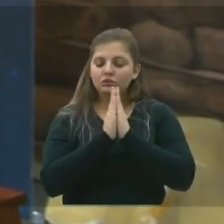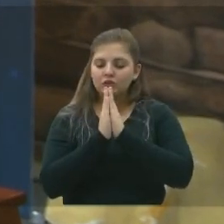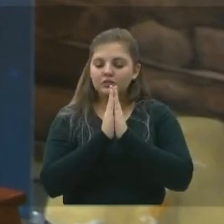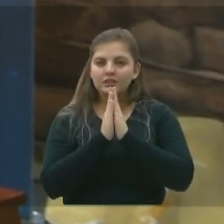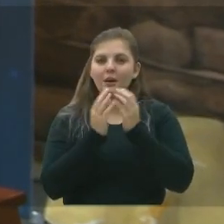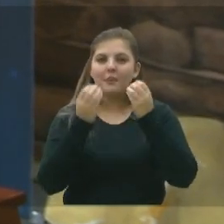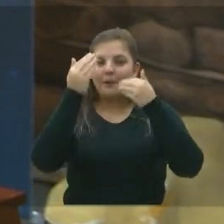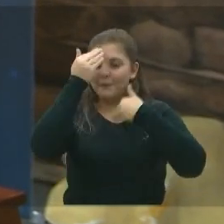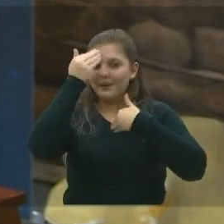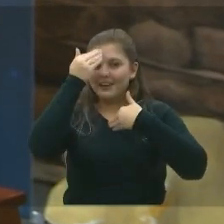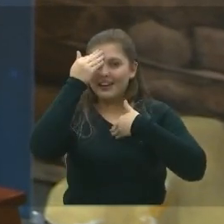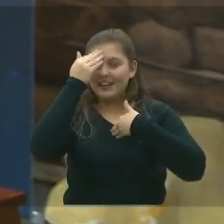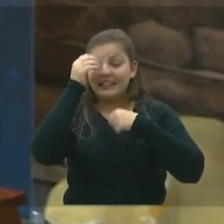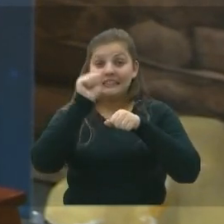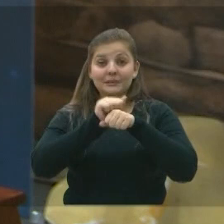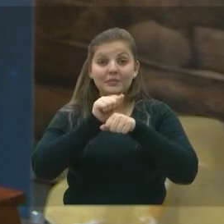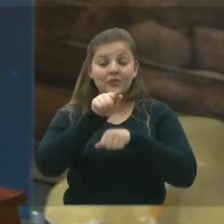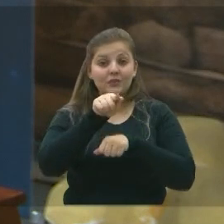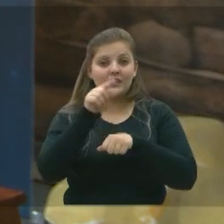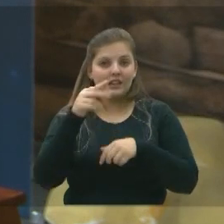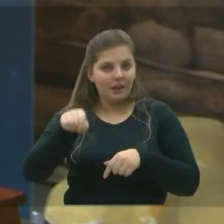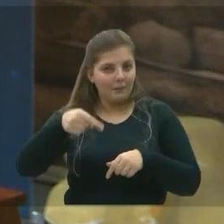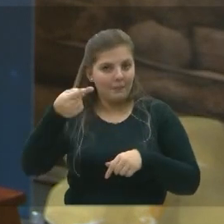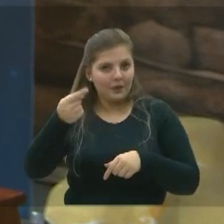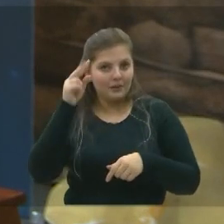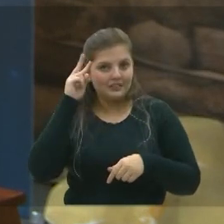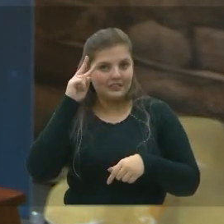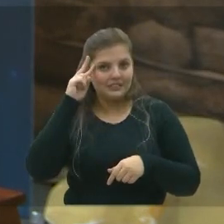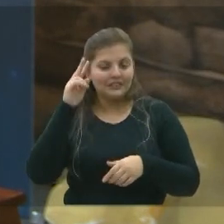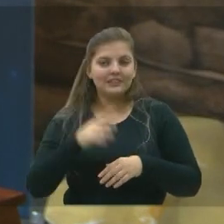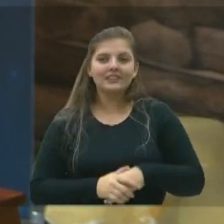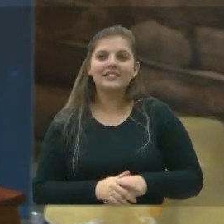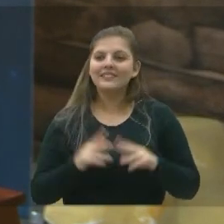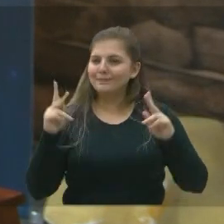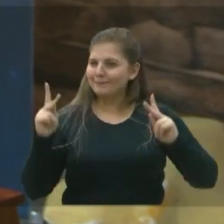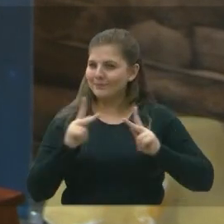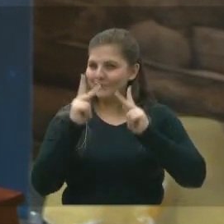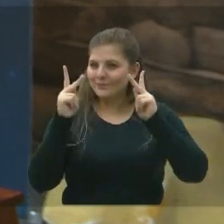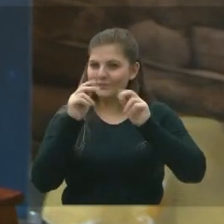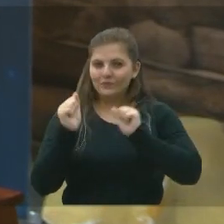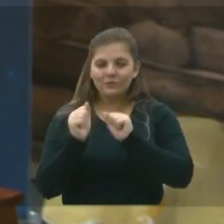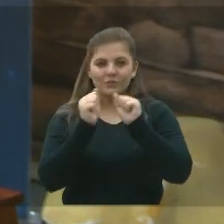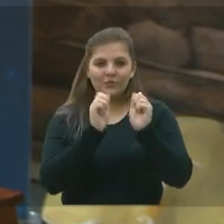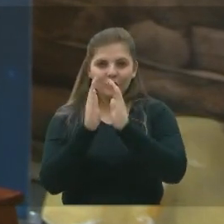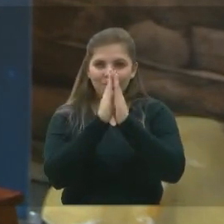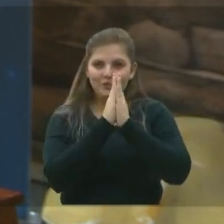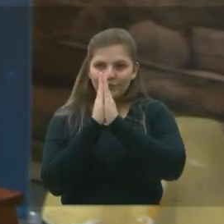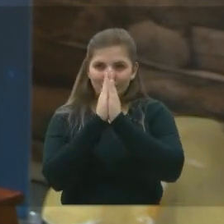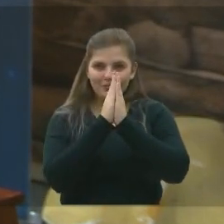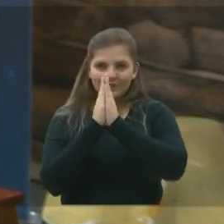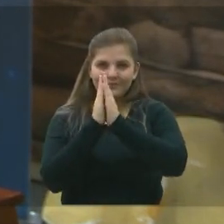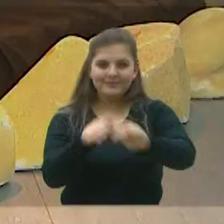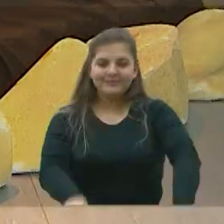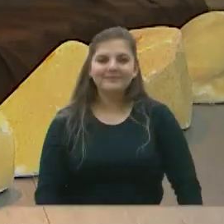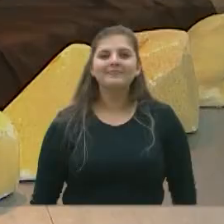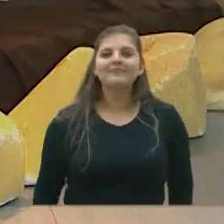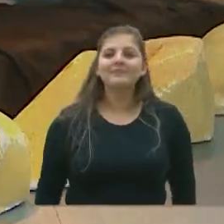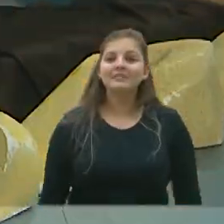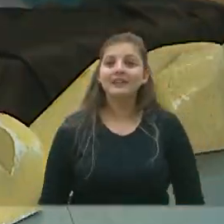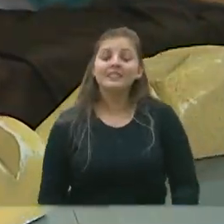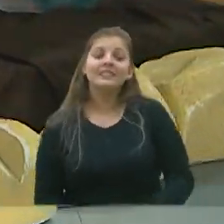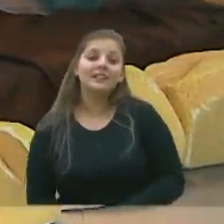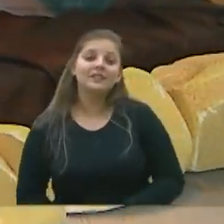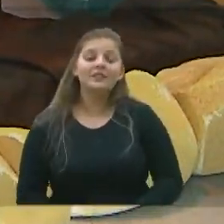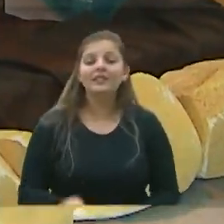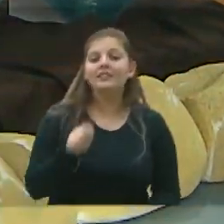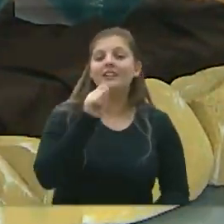próxima segunda-feira. Deus te abençoe. Vencemos no poder da oração. E ainda